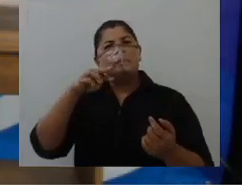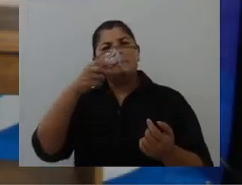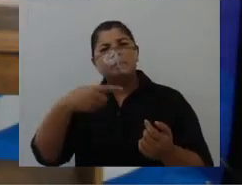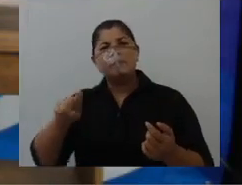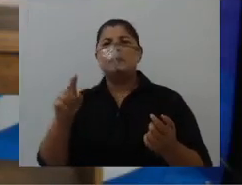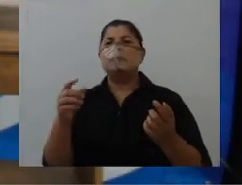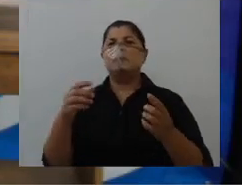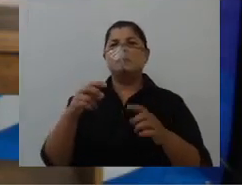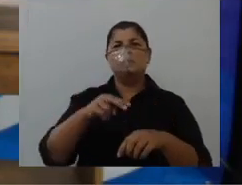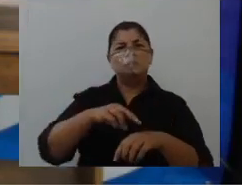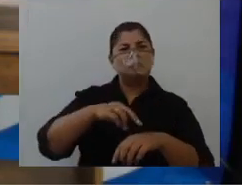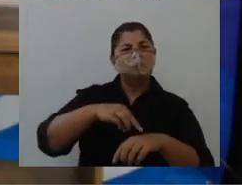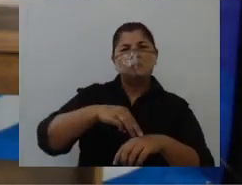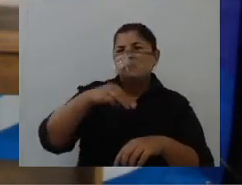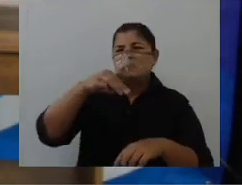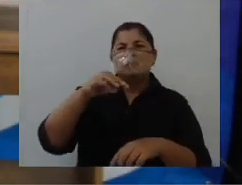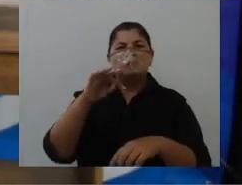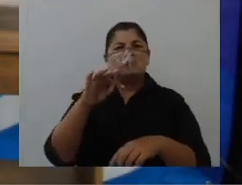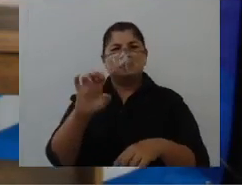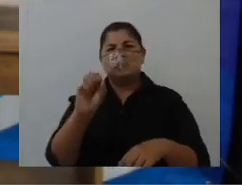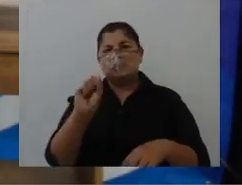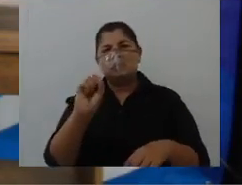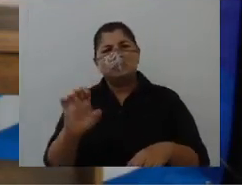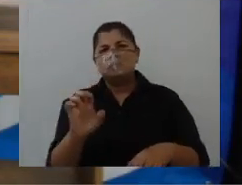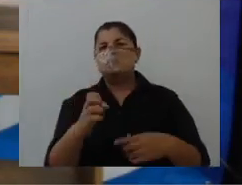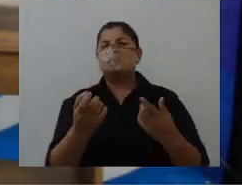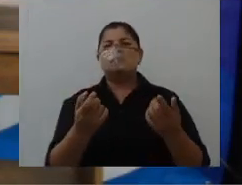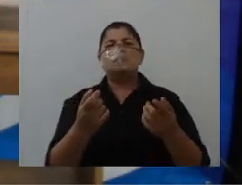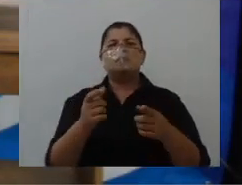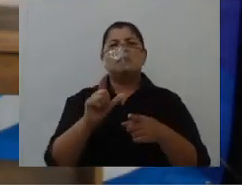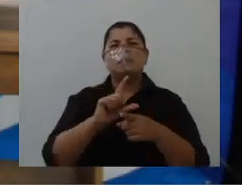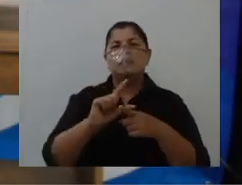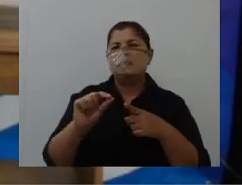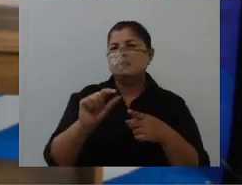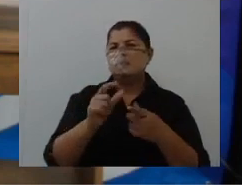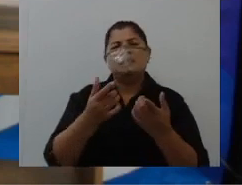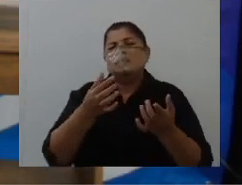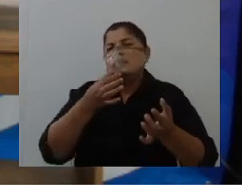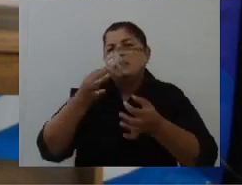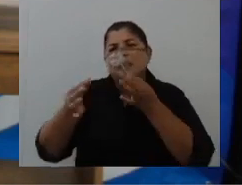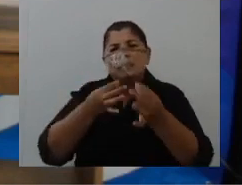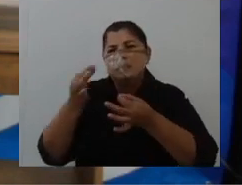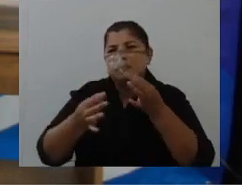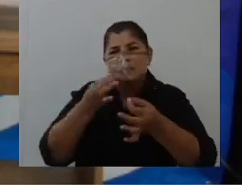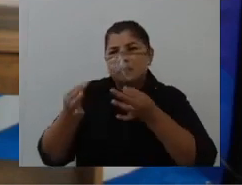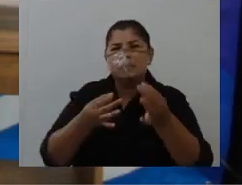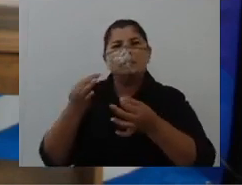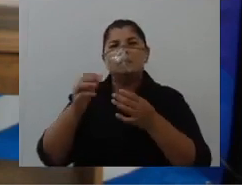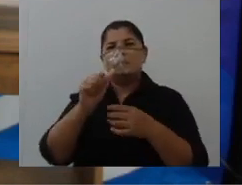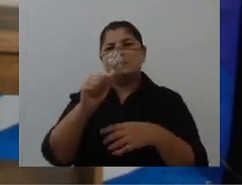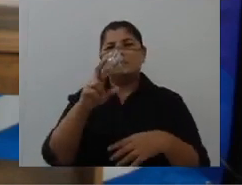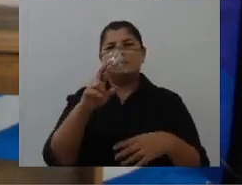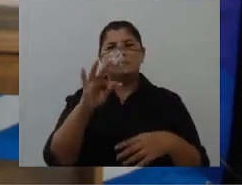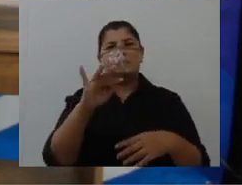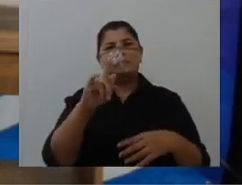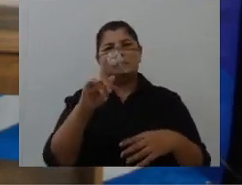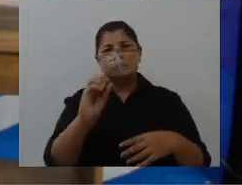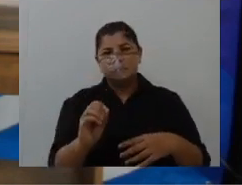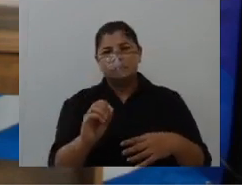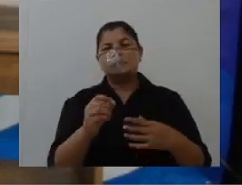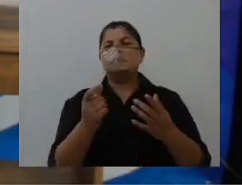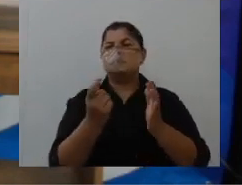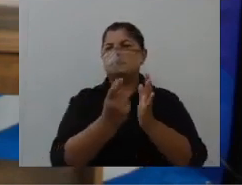eu tenho o artigo de opinião. Então é disso que vocês precisam saber bem, tá bom? Tipologia textual,